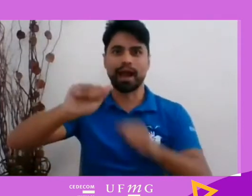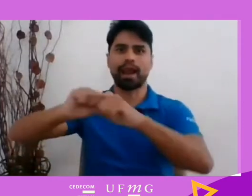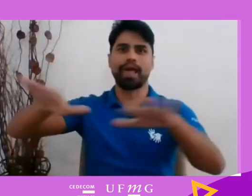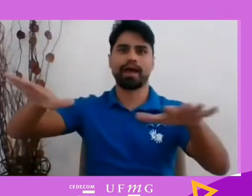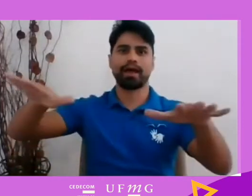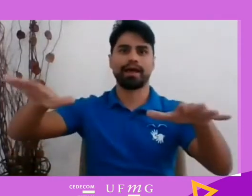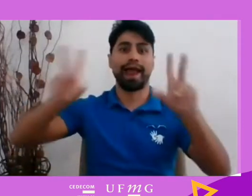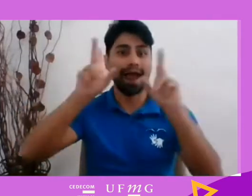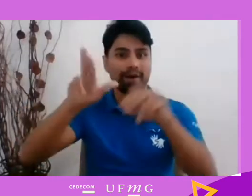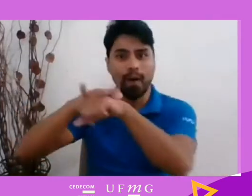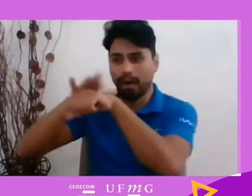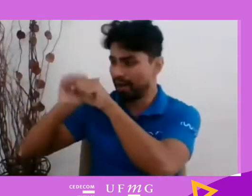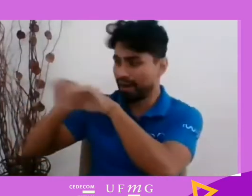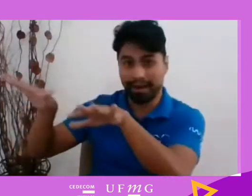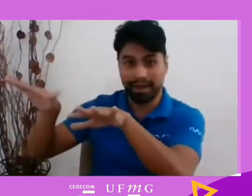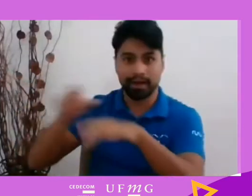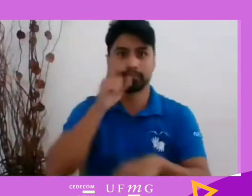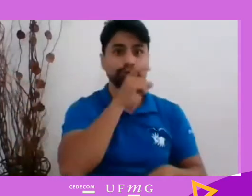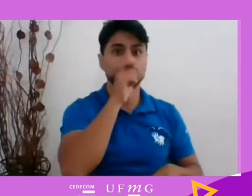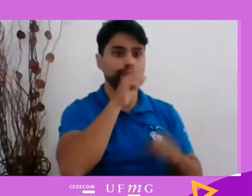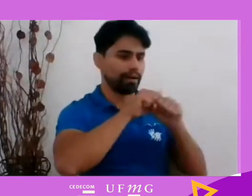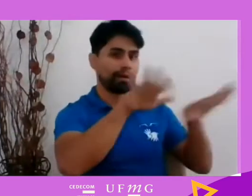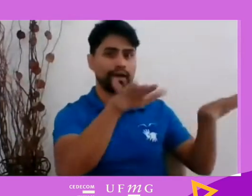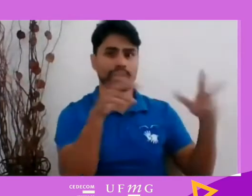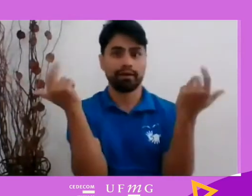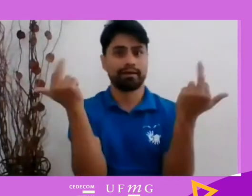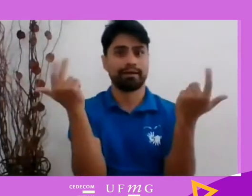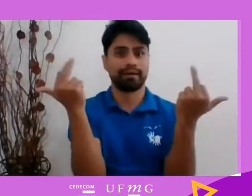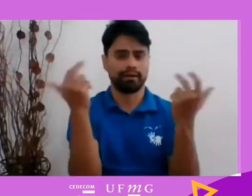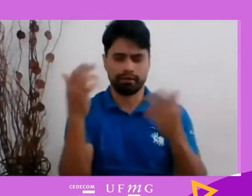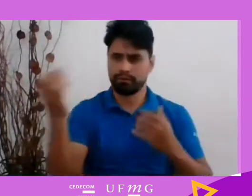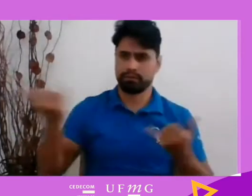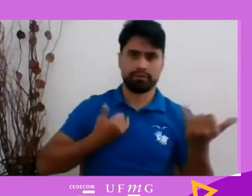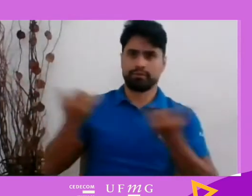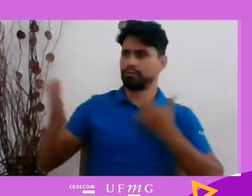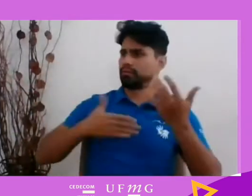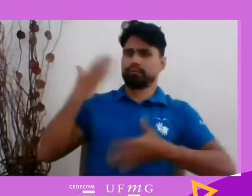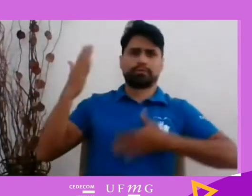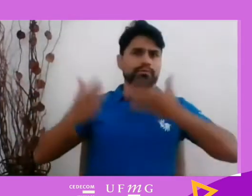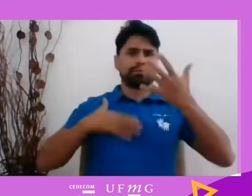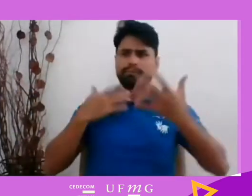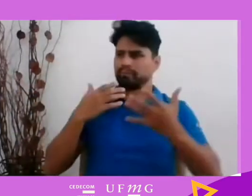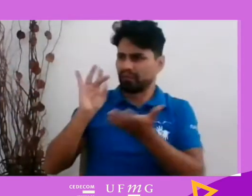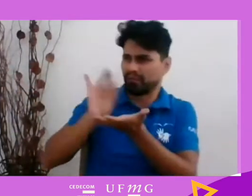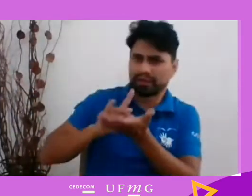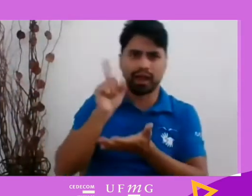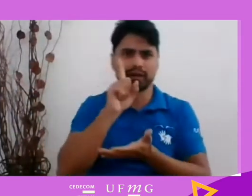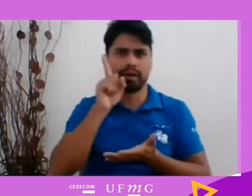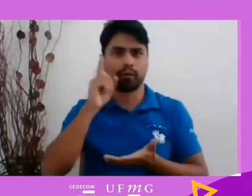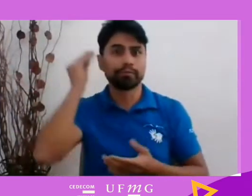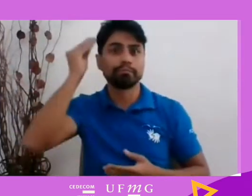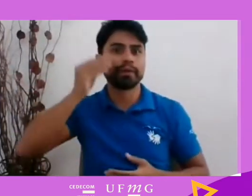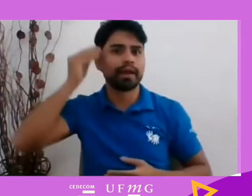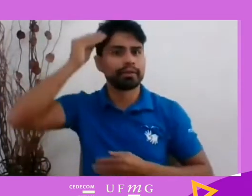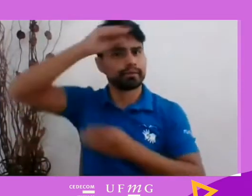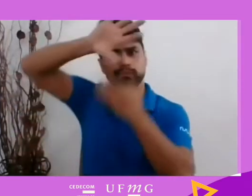pessoas passam a ter dificuldade de diferenciar o que é oficial, do que não é, o que é verdade, do que é falso. Então, cada vez